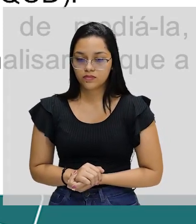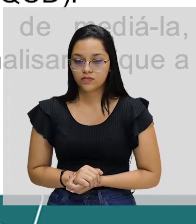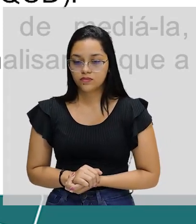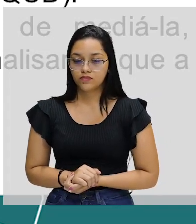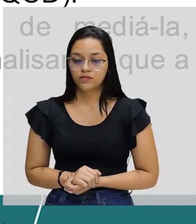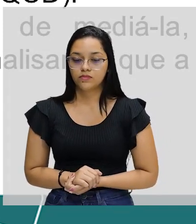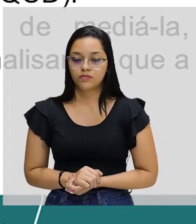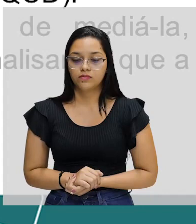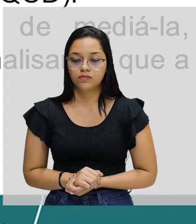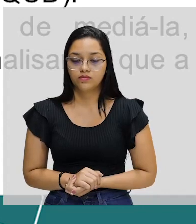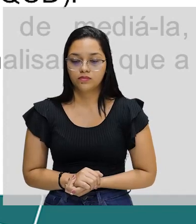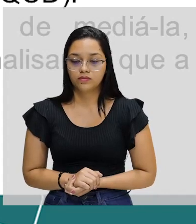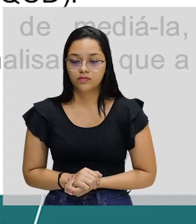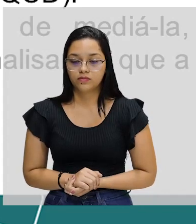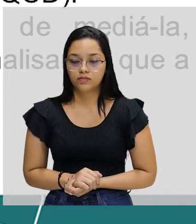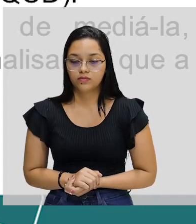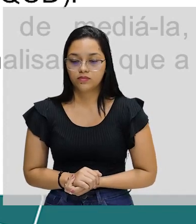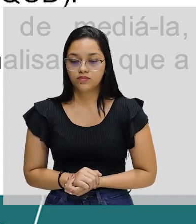fazer aí